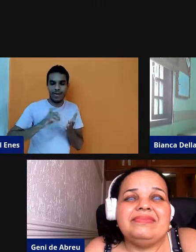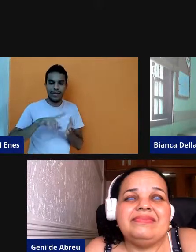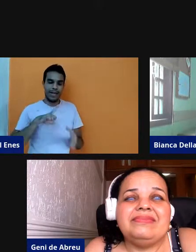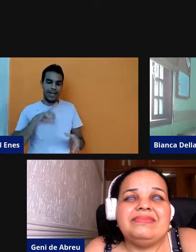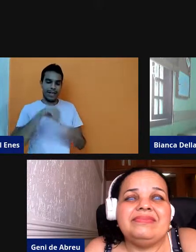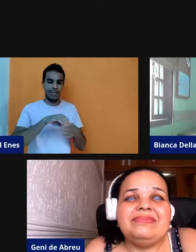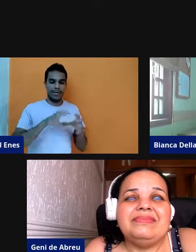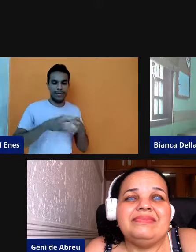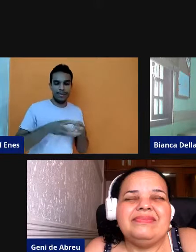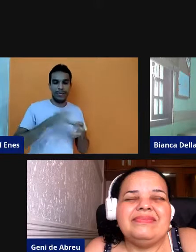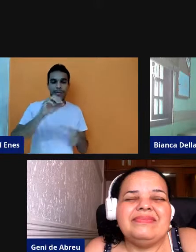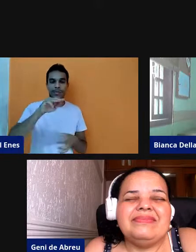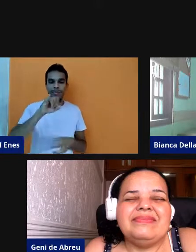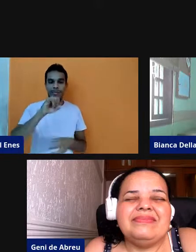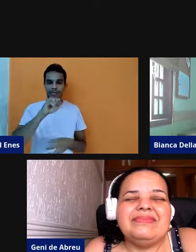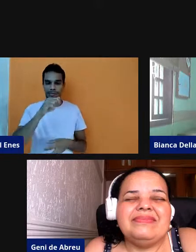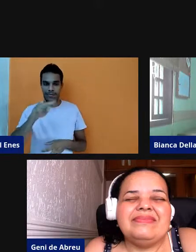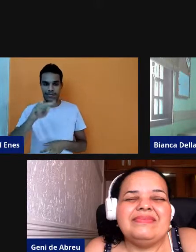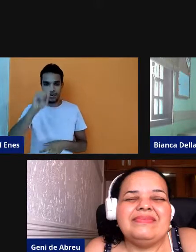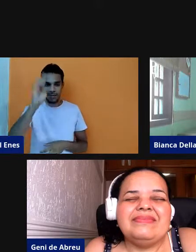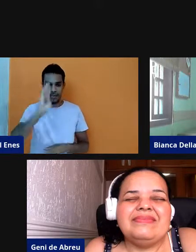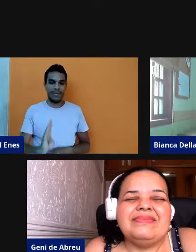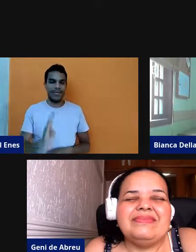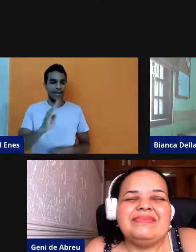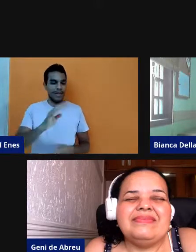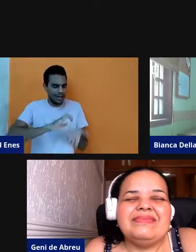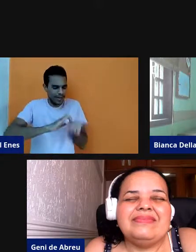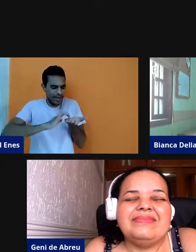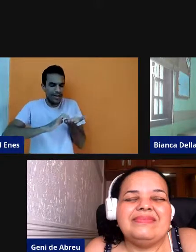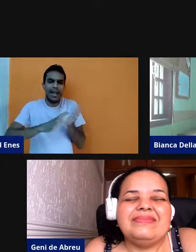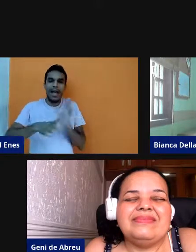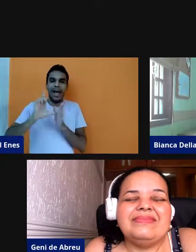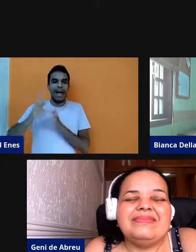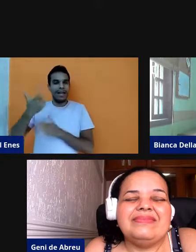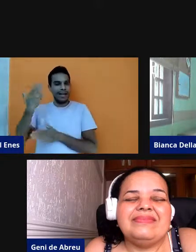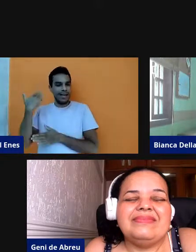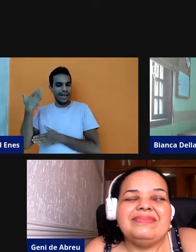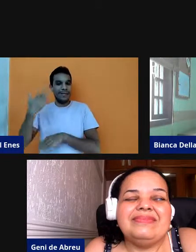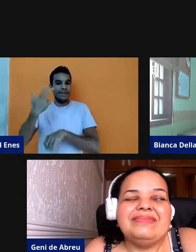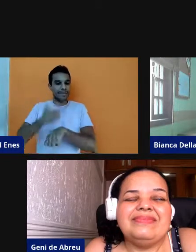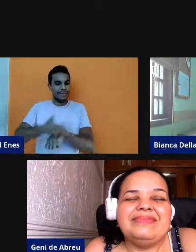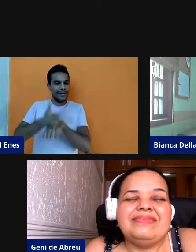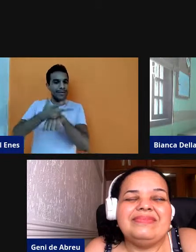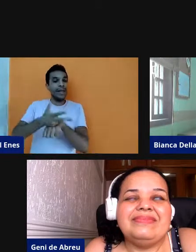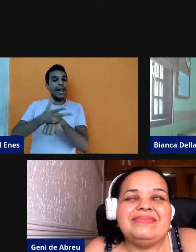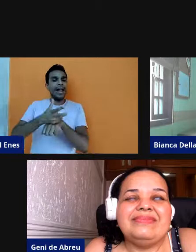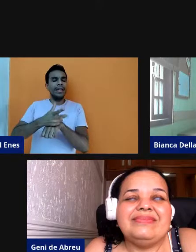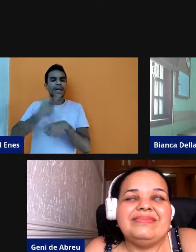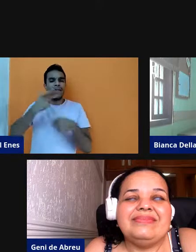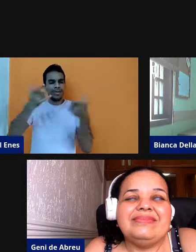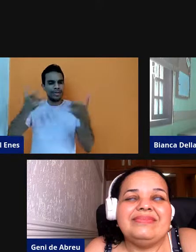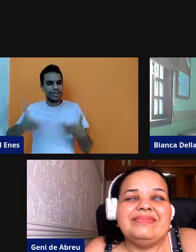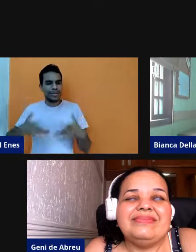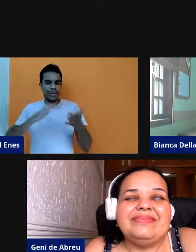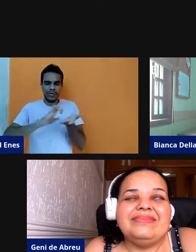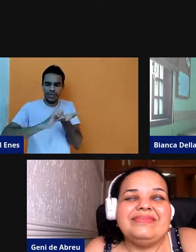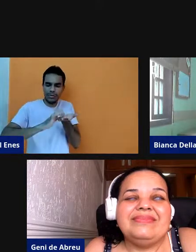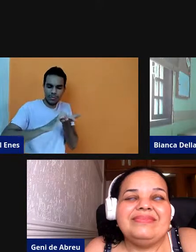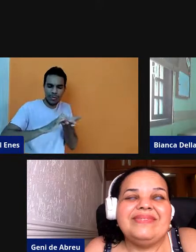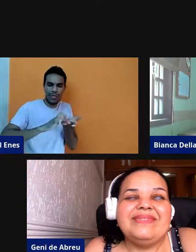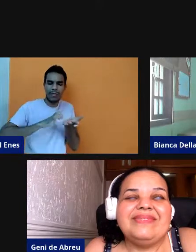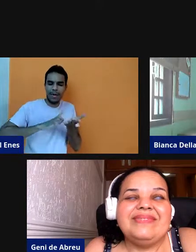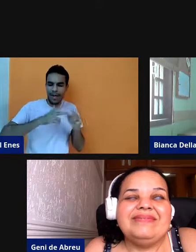com a gente numa outra live falando sobre o Braille. Seja bem-vinda também novamente, Geni. Bom ter você de